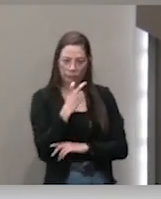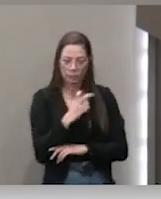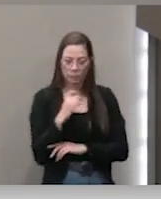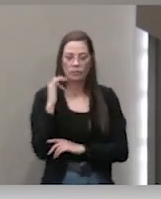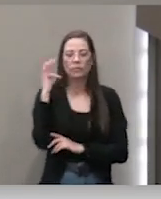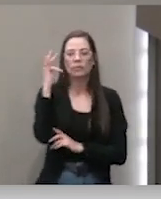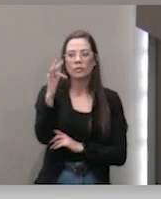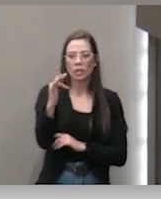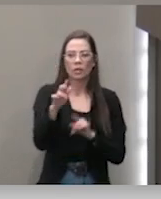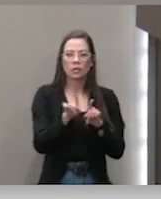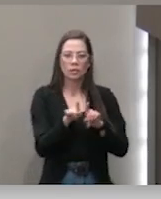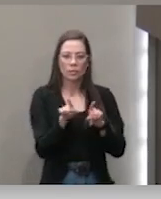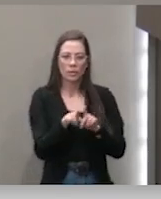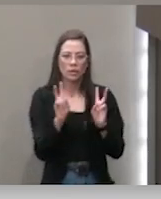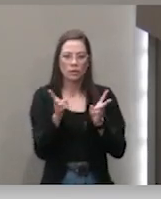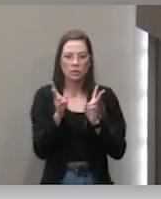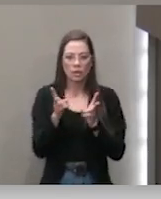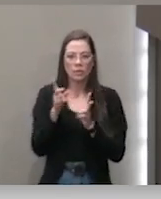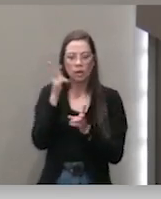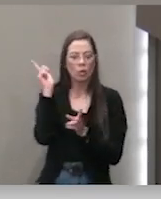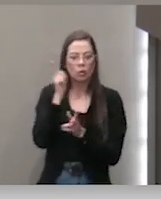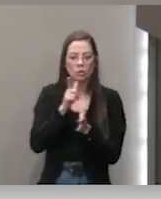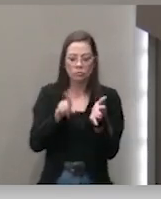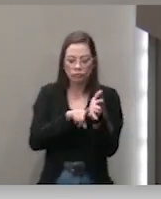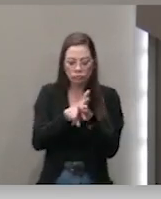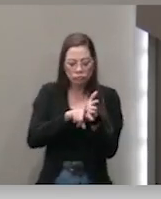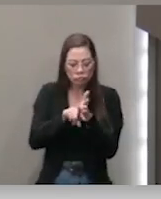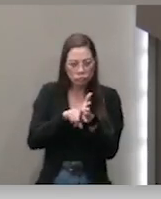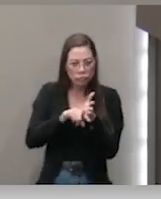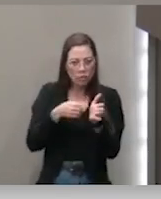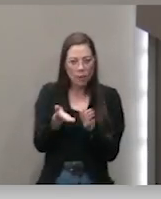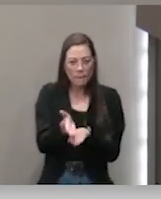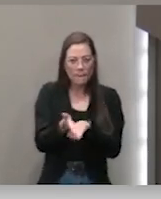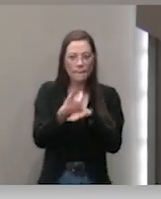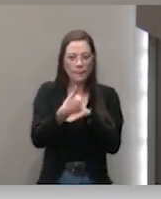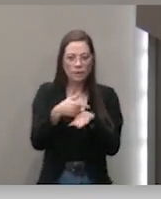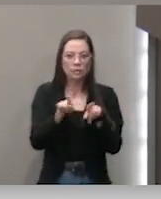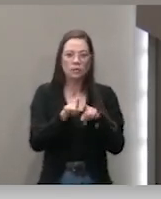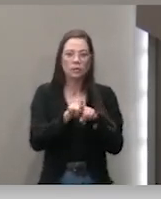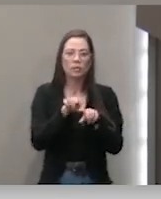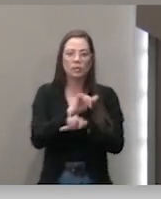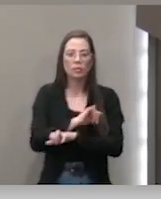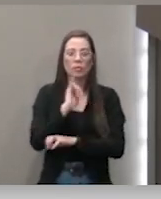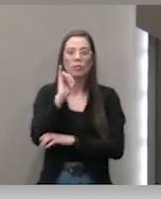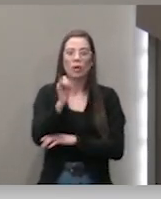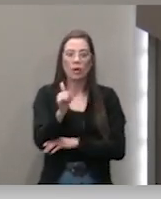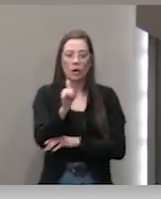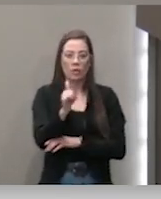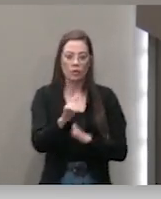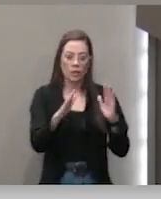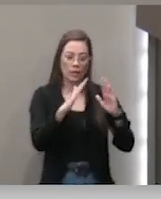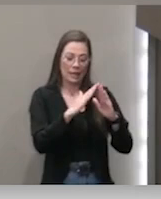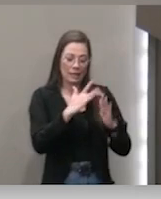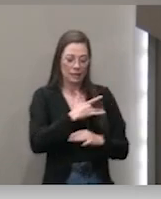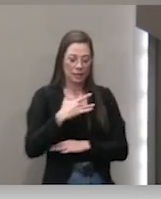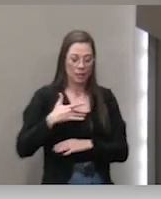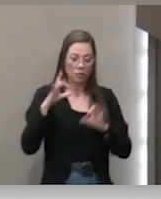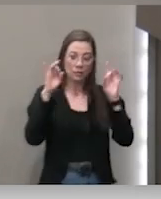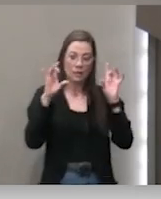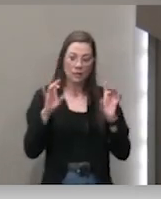do diagnóstico precoce das doenças visuais, realizar o encaminhamento para as instituições de saúde especializadas no tratamento das